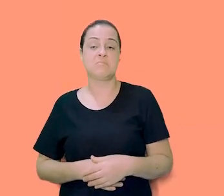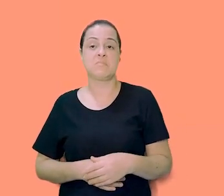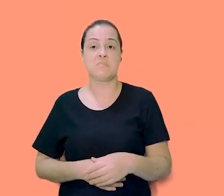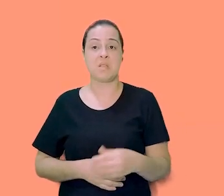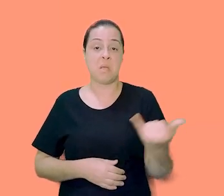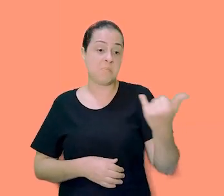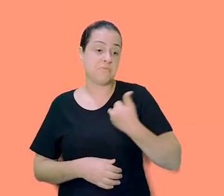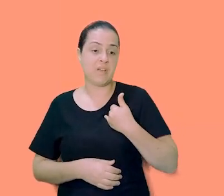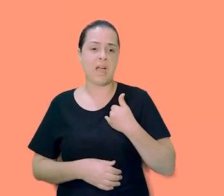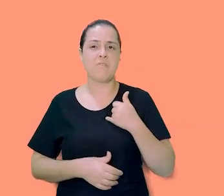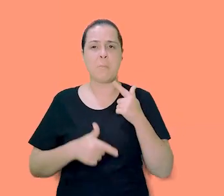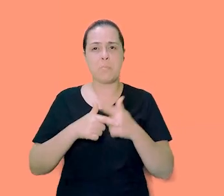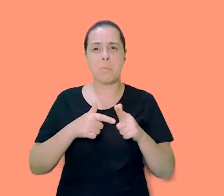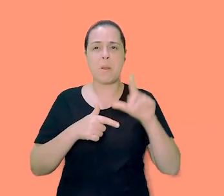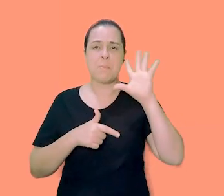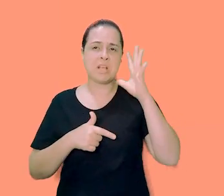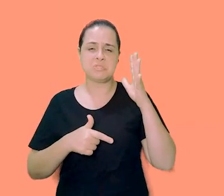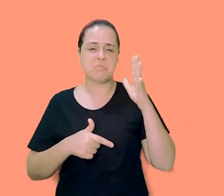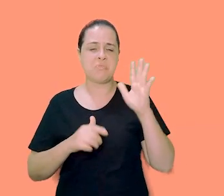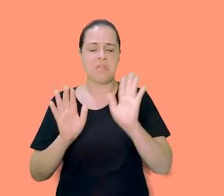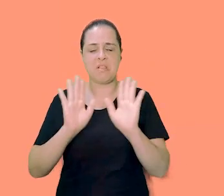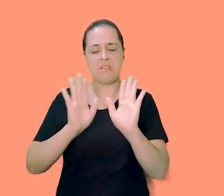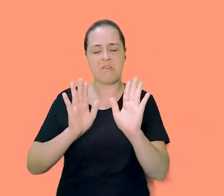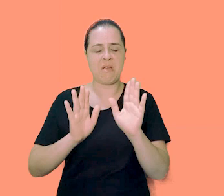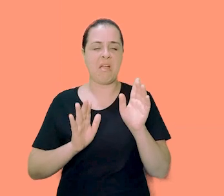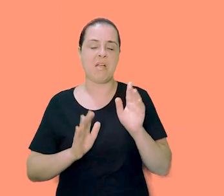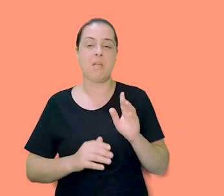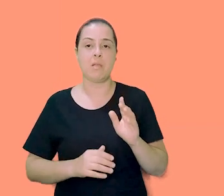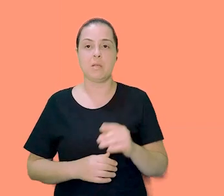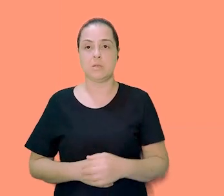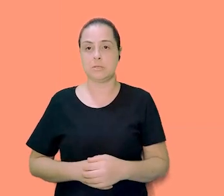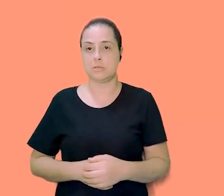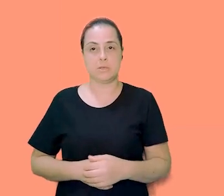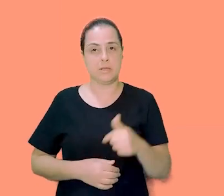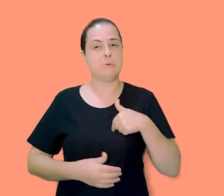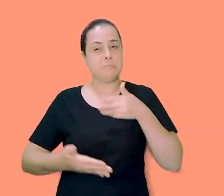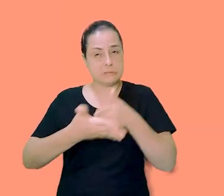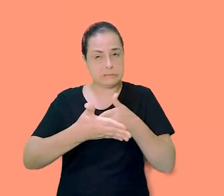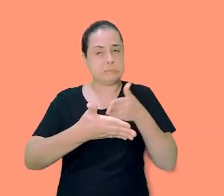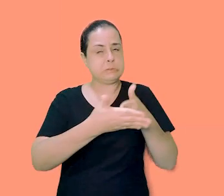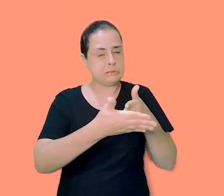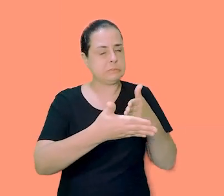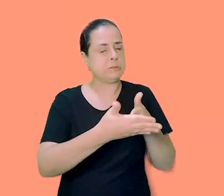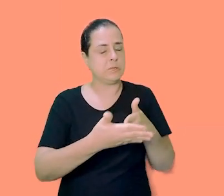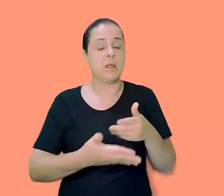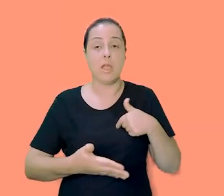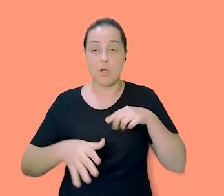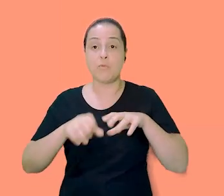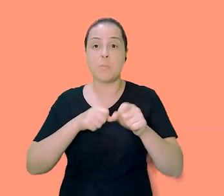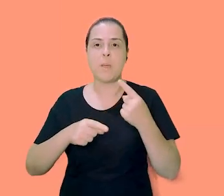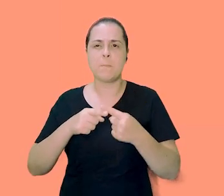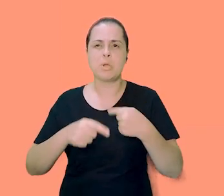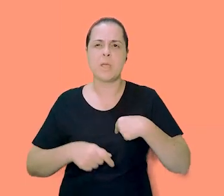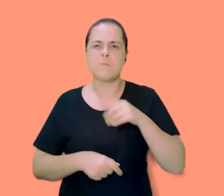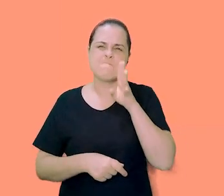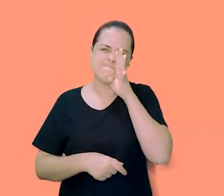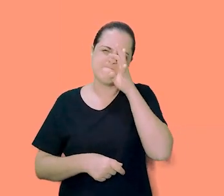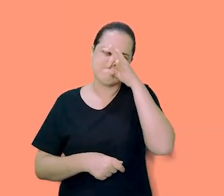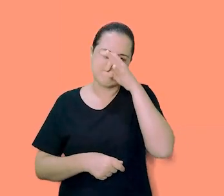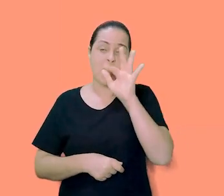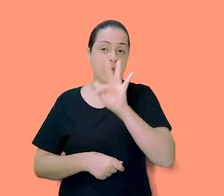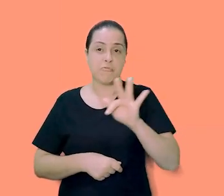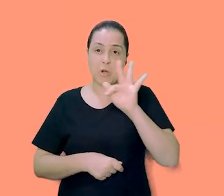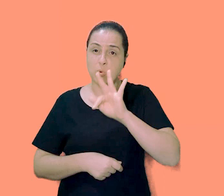com ele que eu tinha que resolver os problemas. Eu enfrentei muita barreira na faculdade. Eu me formei por insistência minha, eu não troquei